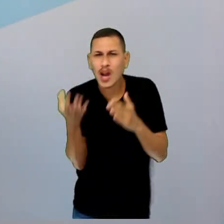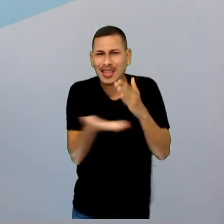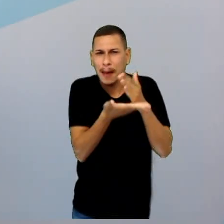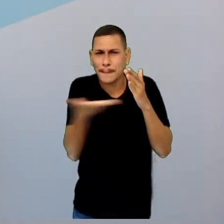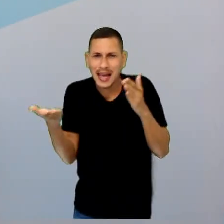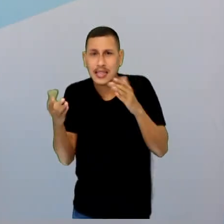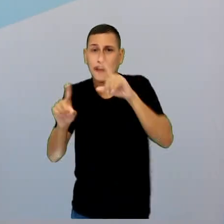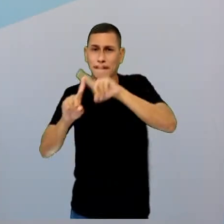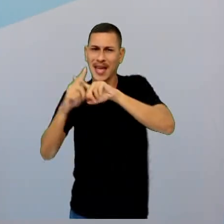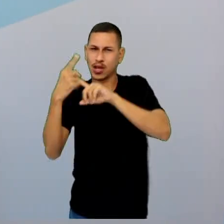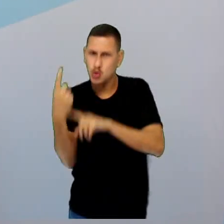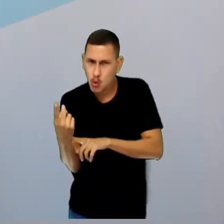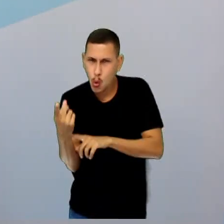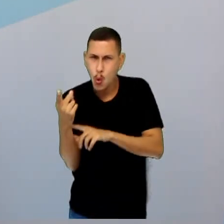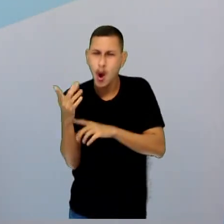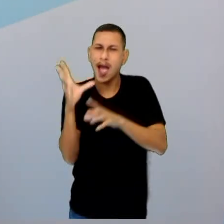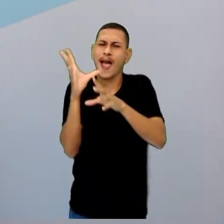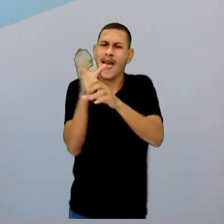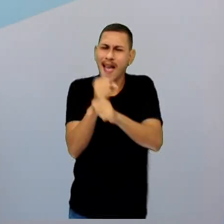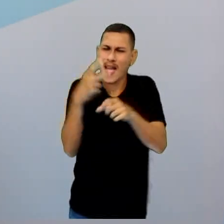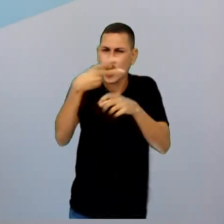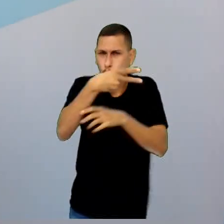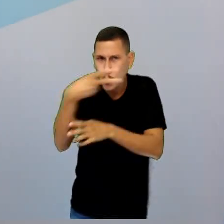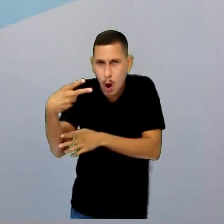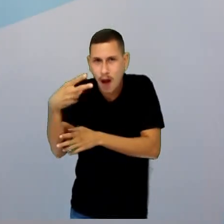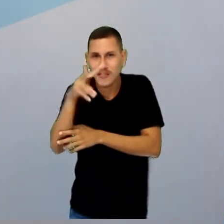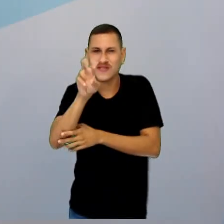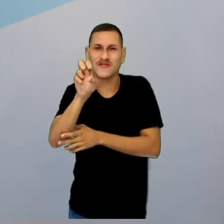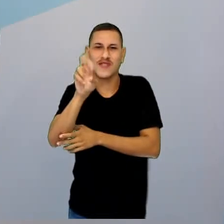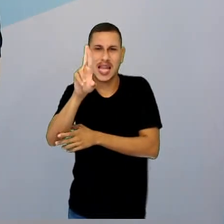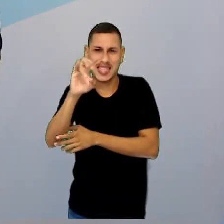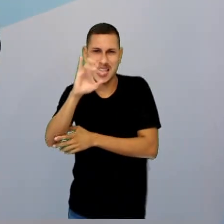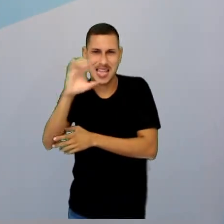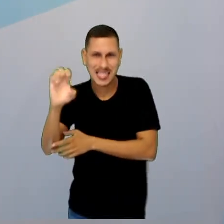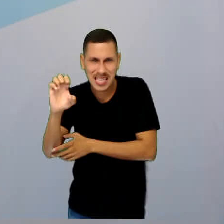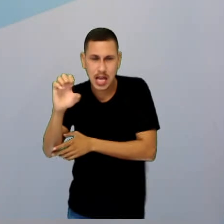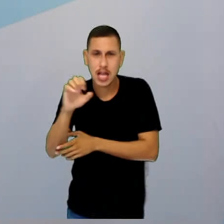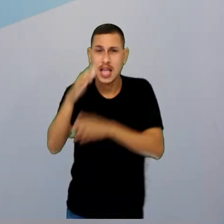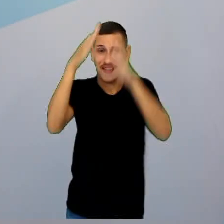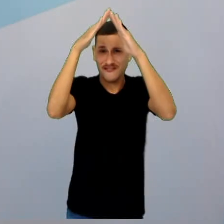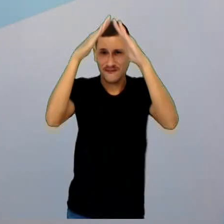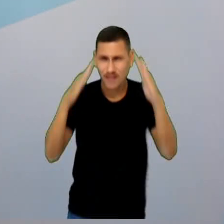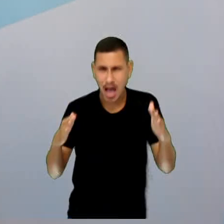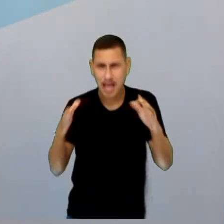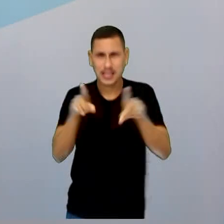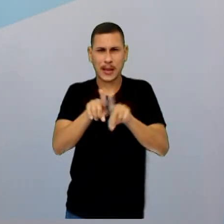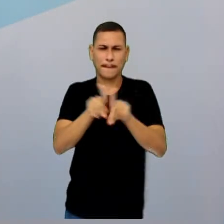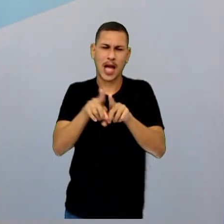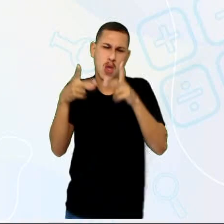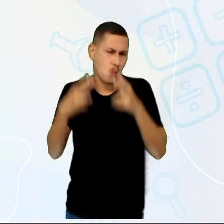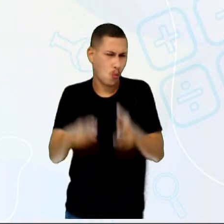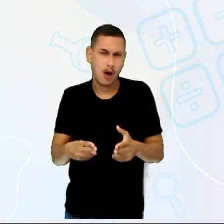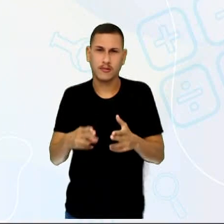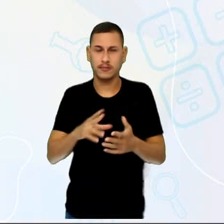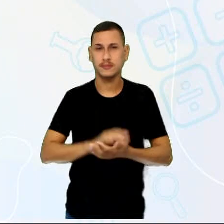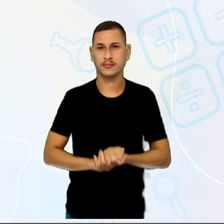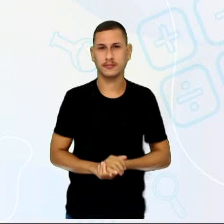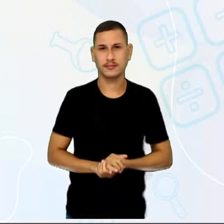1 vai dar a quantidade de vértices. No caso das faces, a gente vai ter a mesma situação,